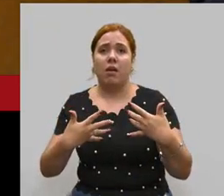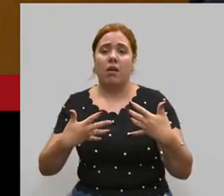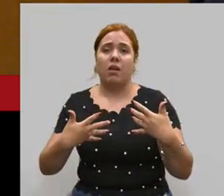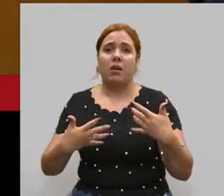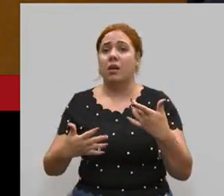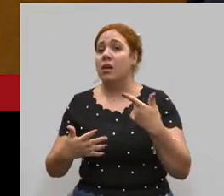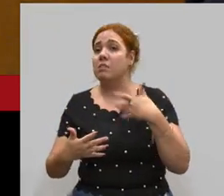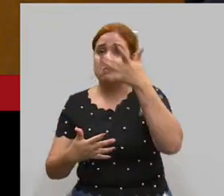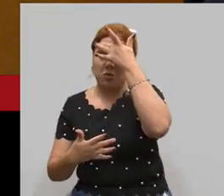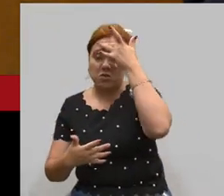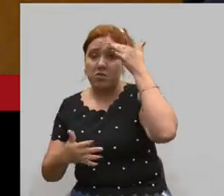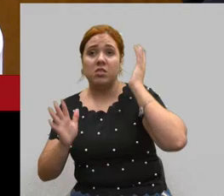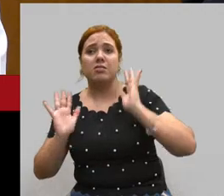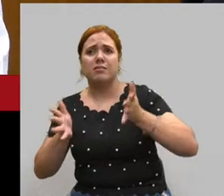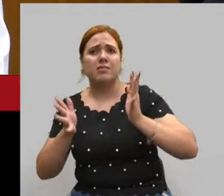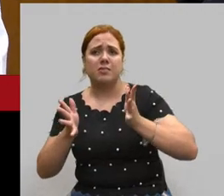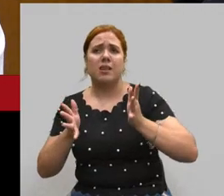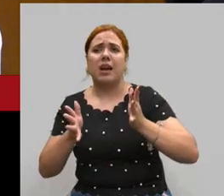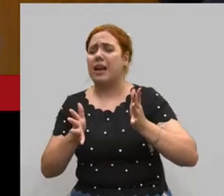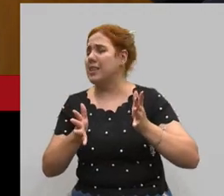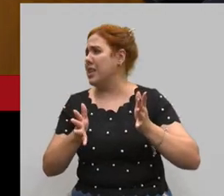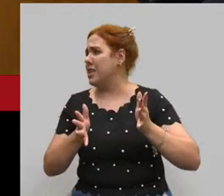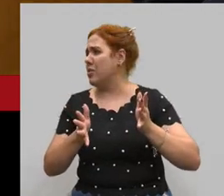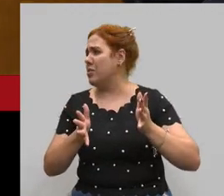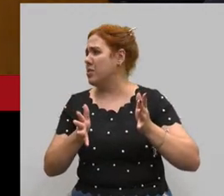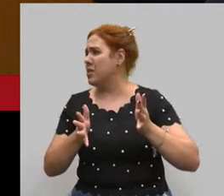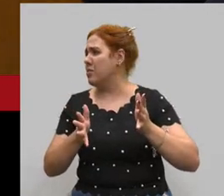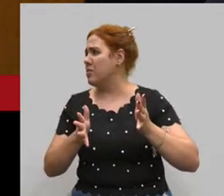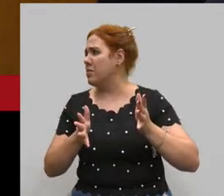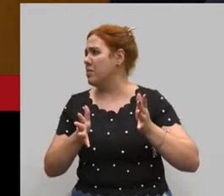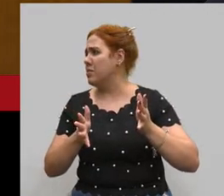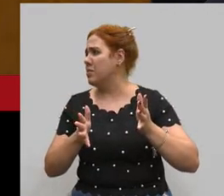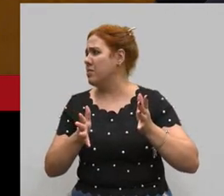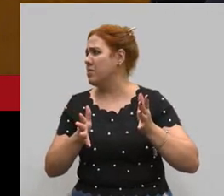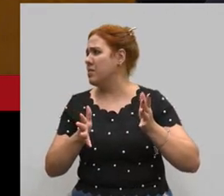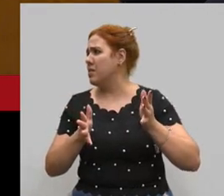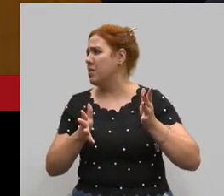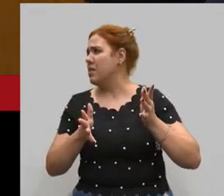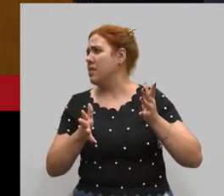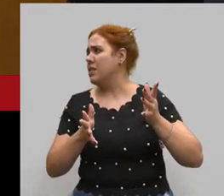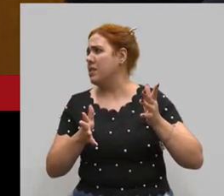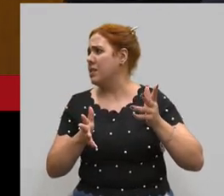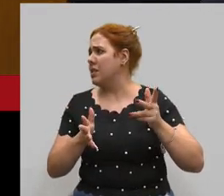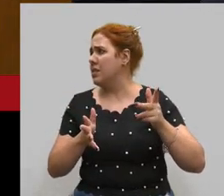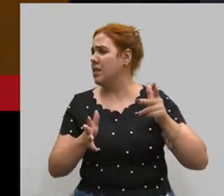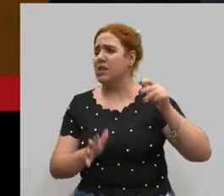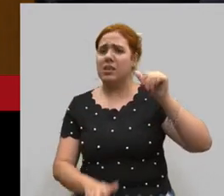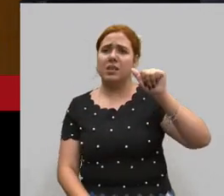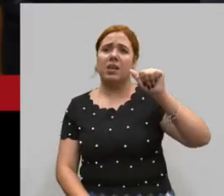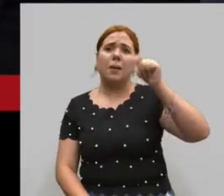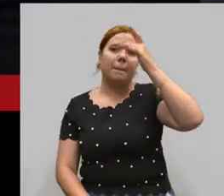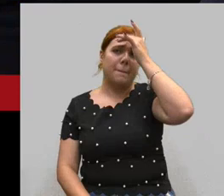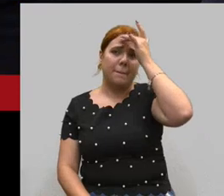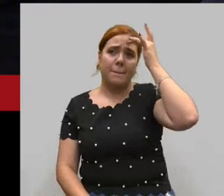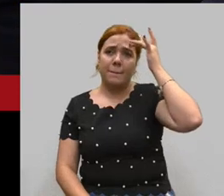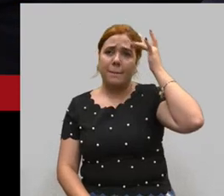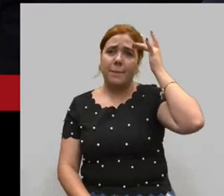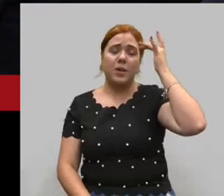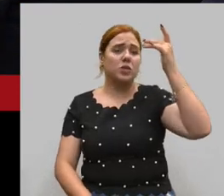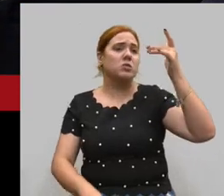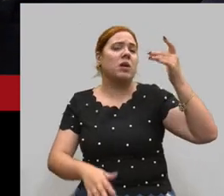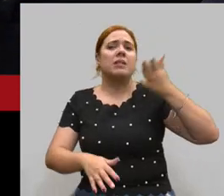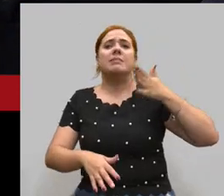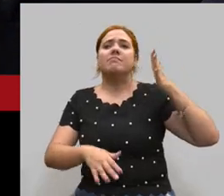atletas profissionais vão poder falar um pouco mais disso mas enquanto educador físico e advogado eu quero falar sobre a